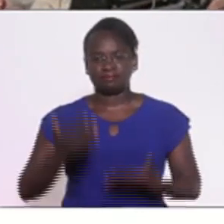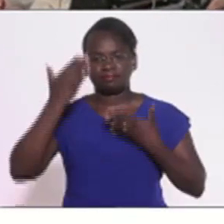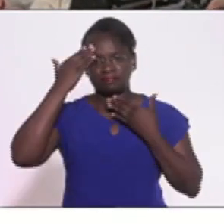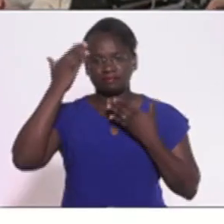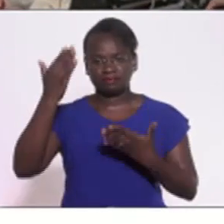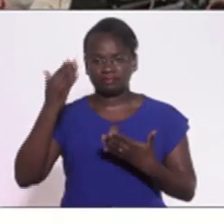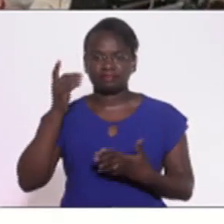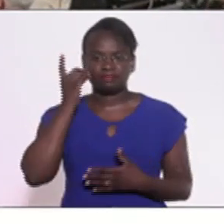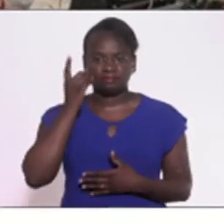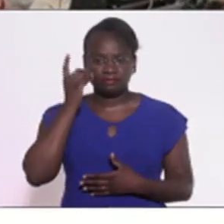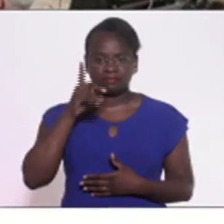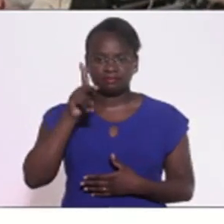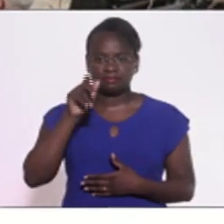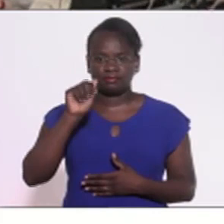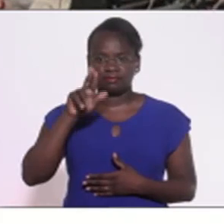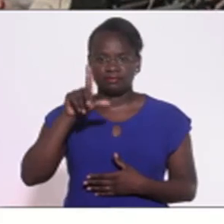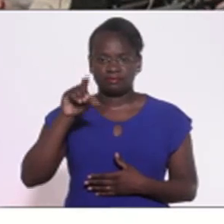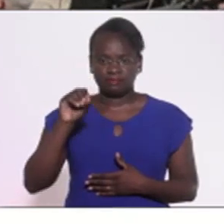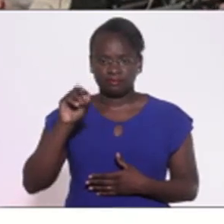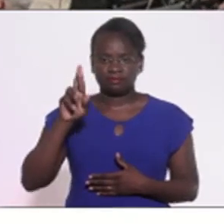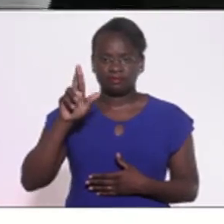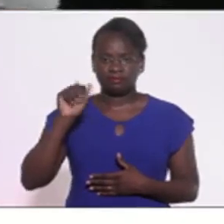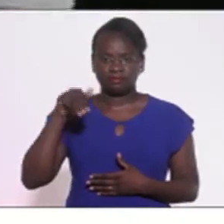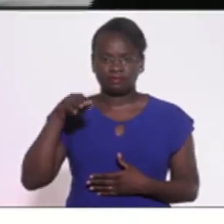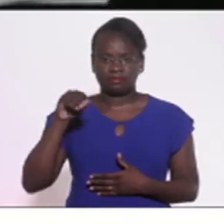Obrigado, deputado Paulo Ramos.